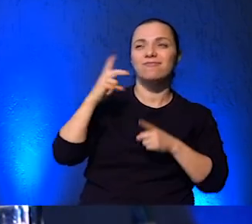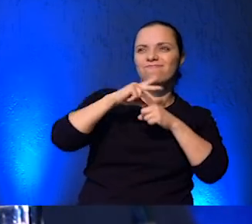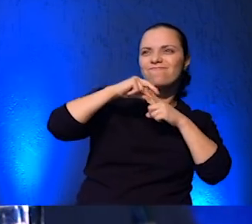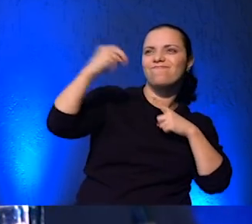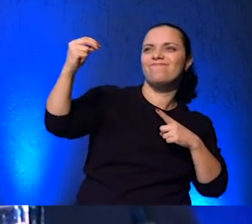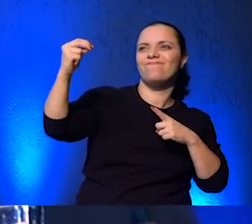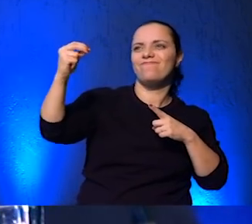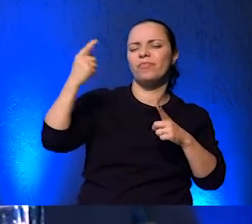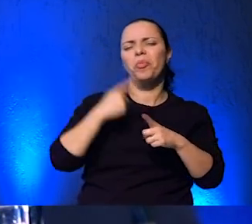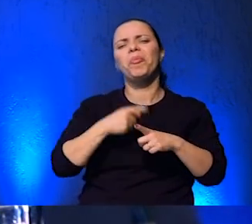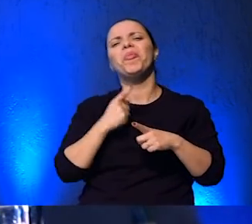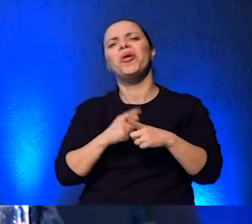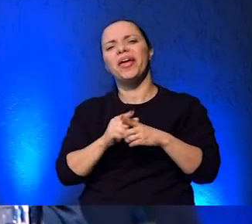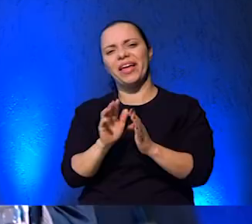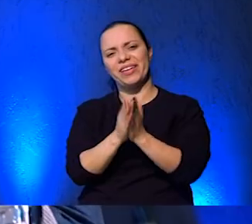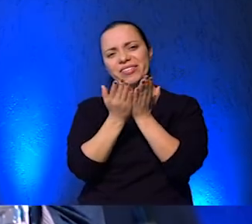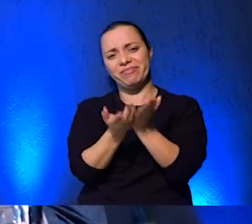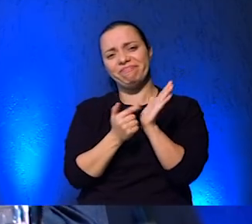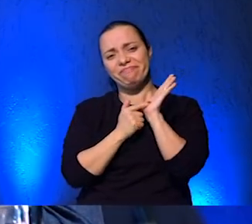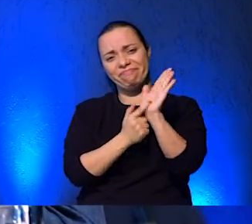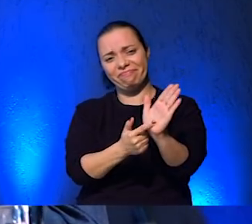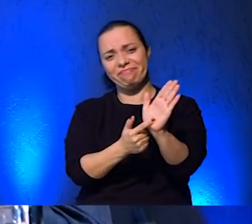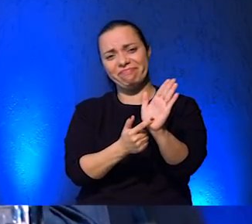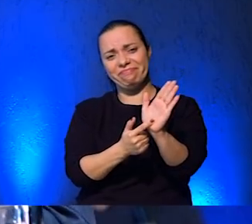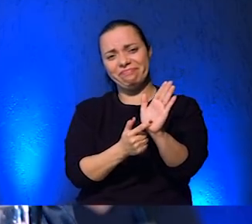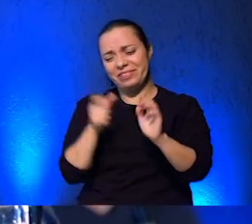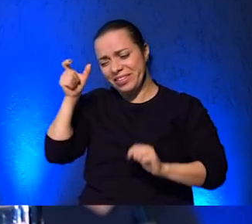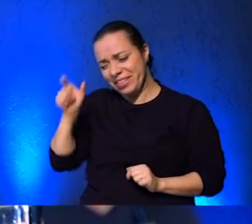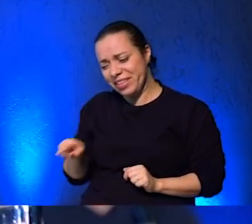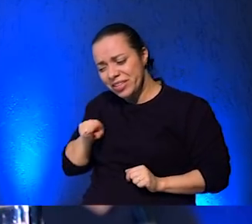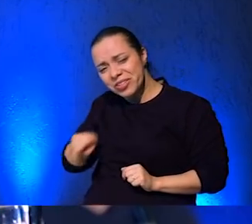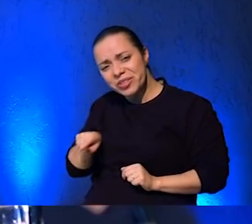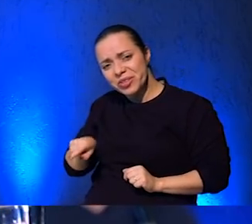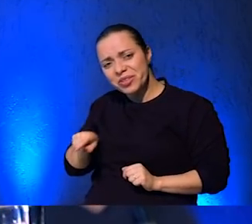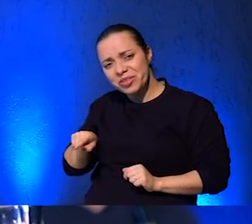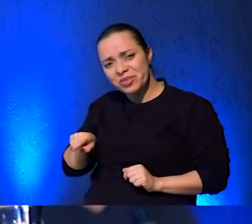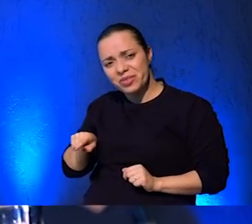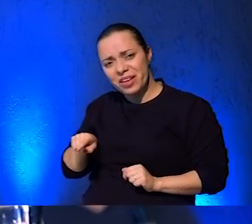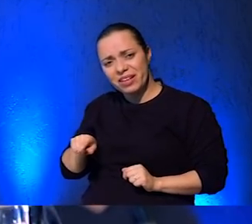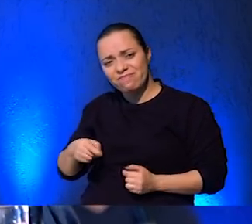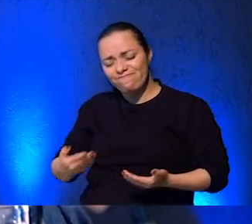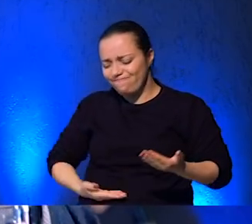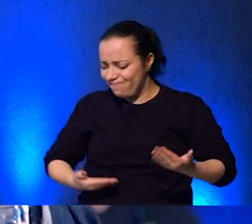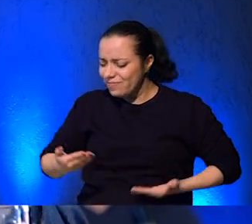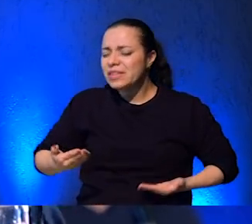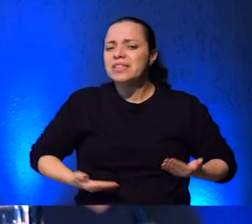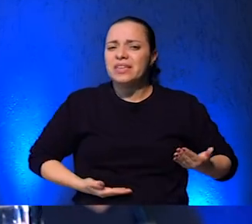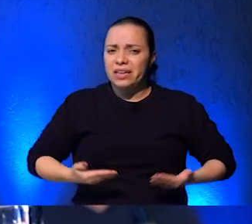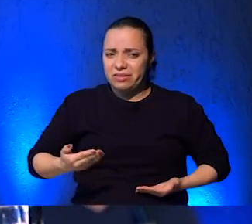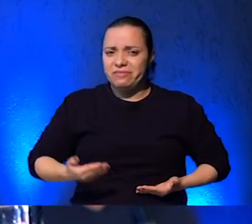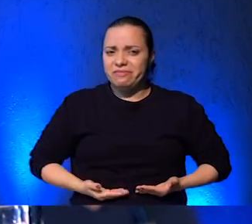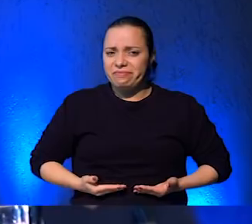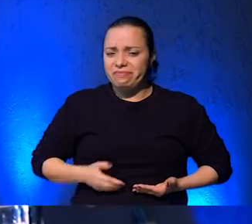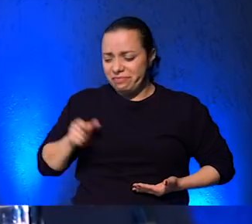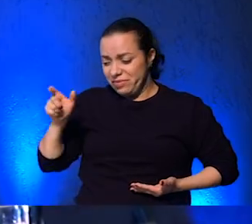e a bíblia diz que josué era um servo ele diz assim eu ea minha casa serviremos ao senhor